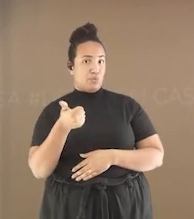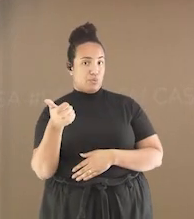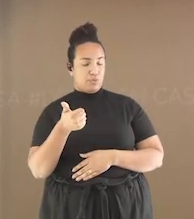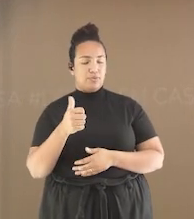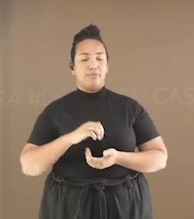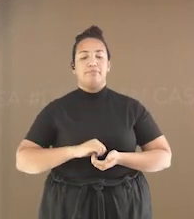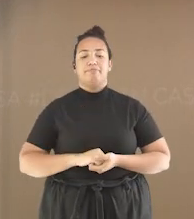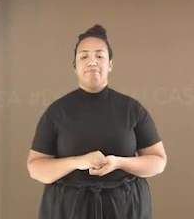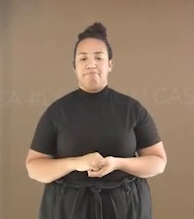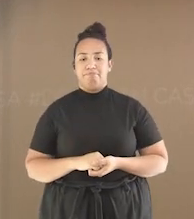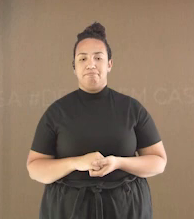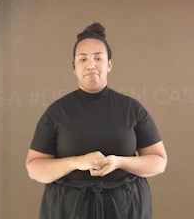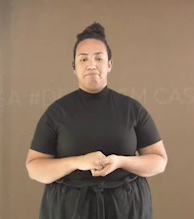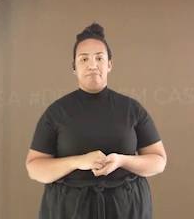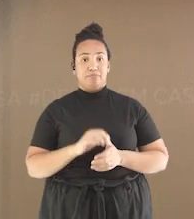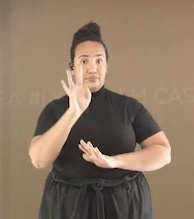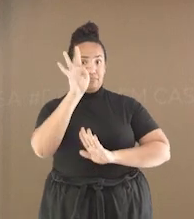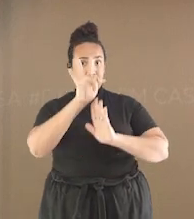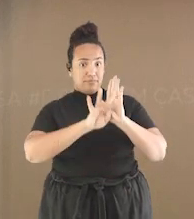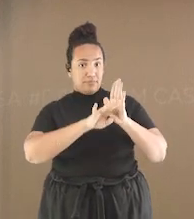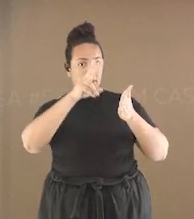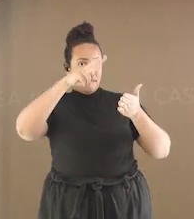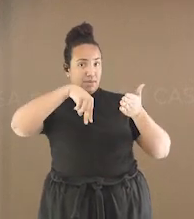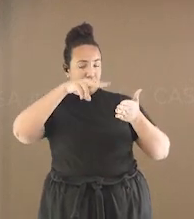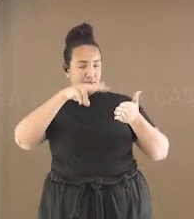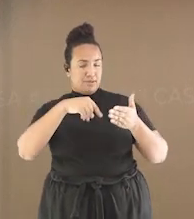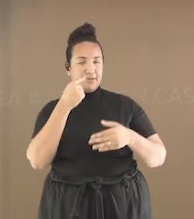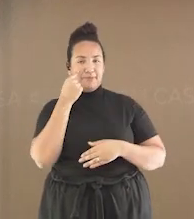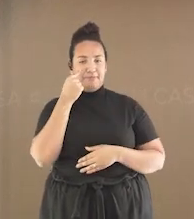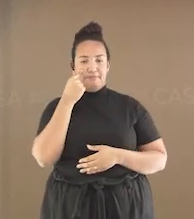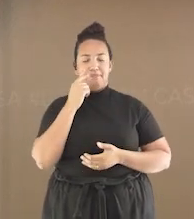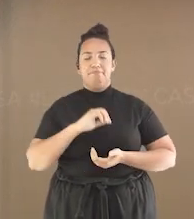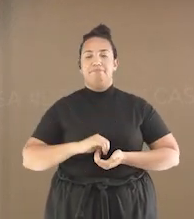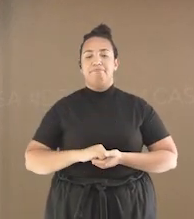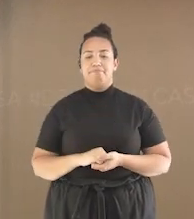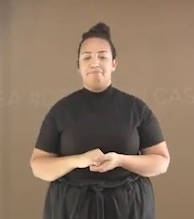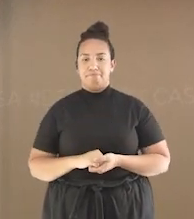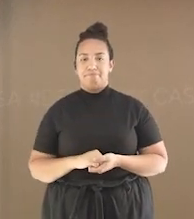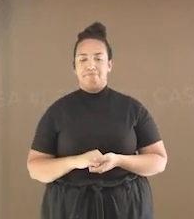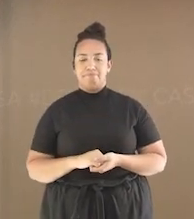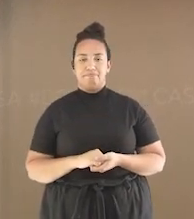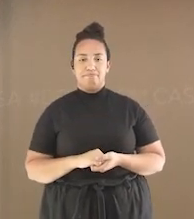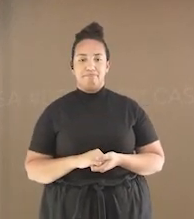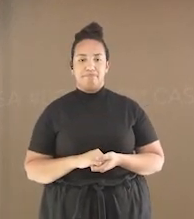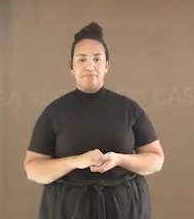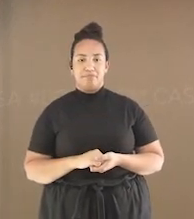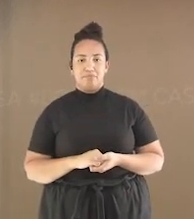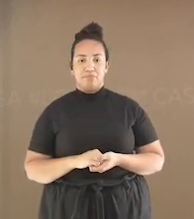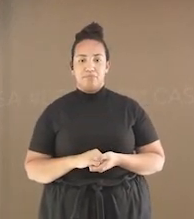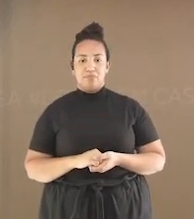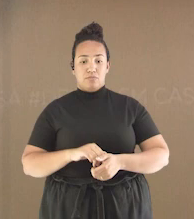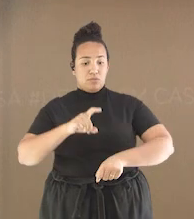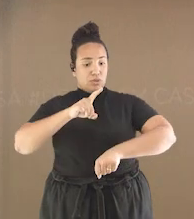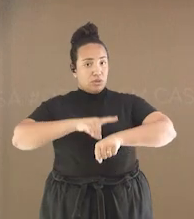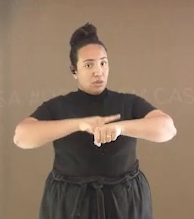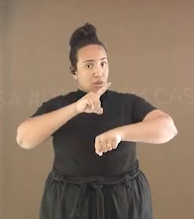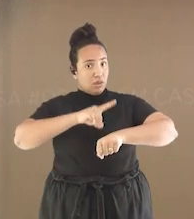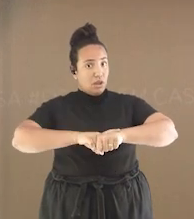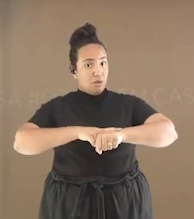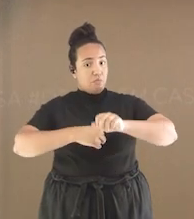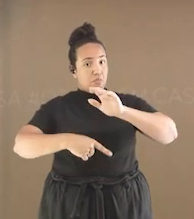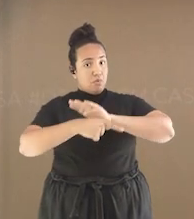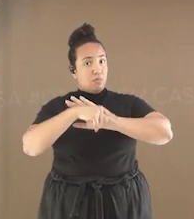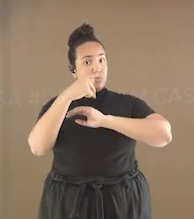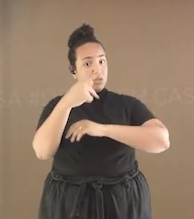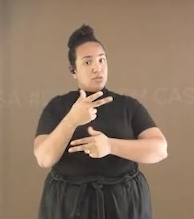Atividade número 1. Veja e leia o texto abaixo, acompanhe aí. Seja paciente com o seu próprio